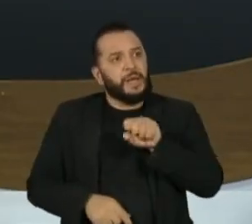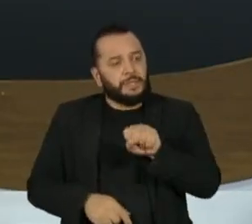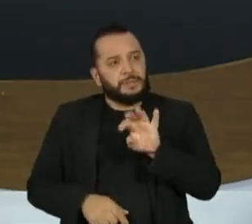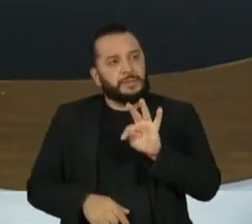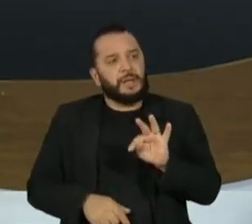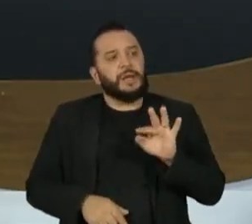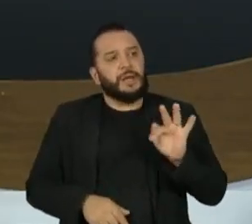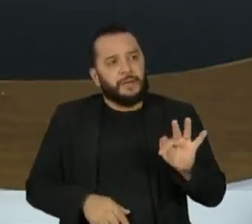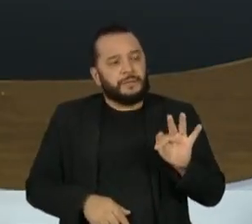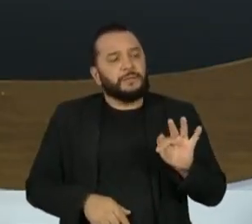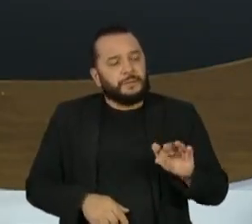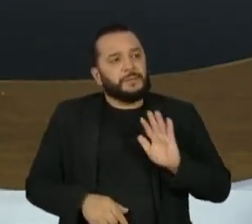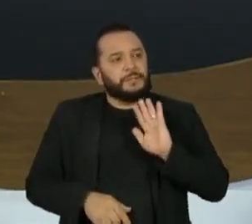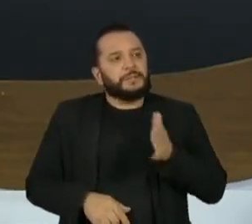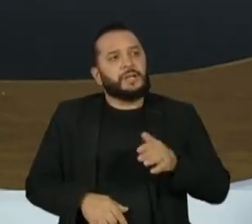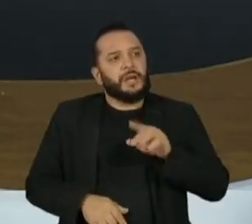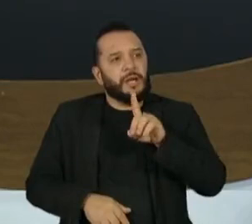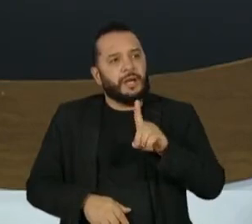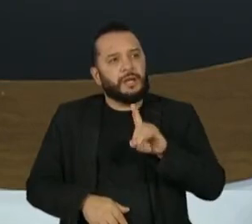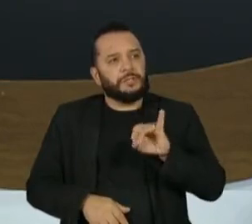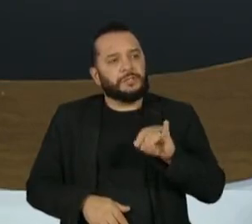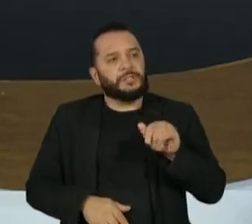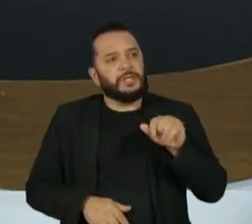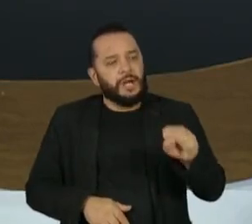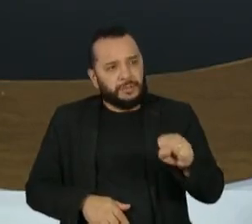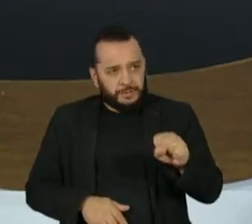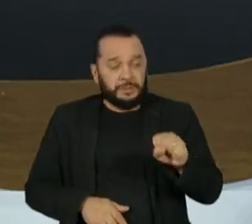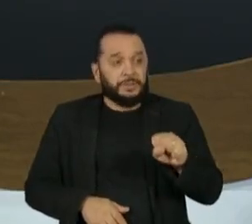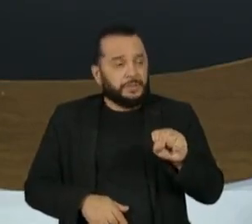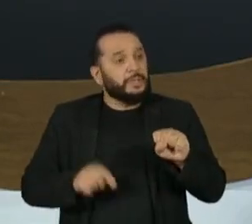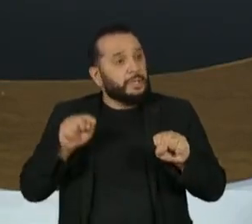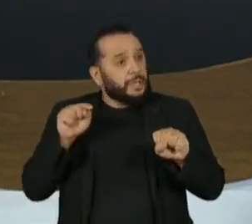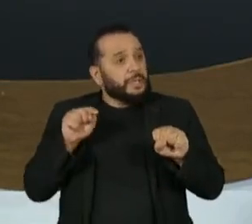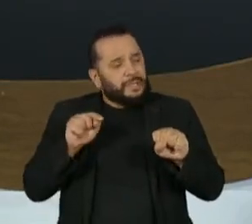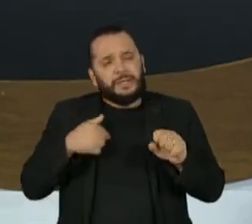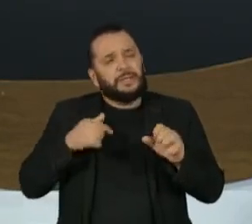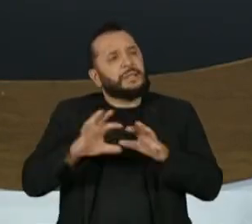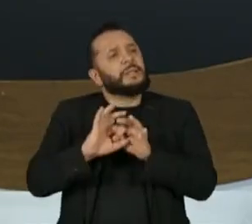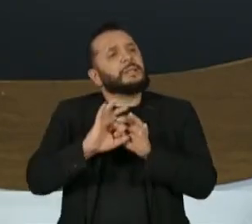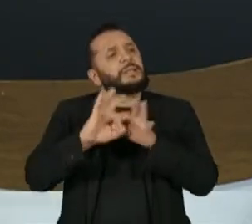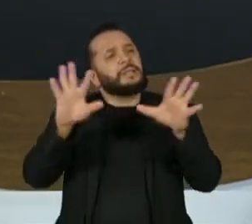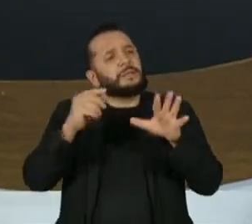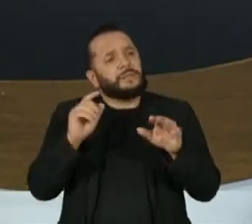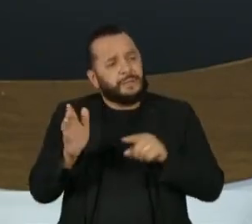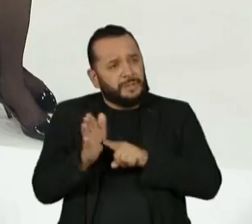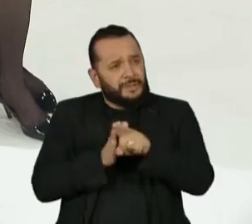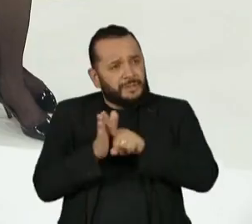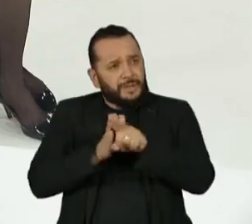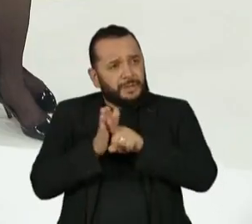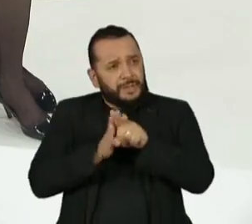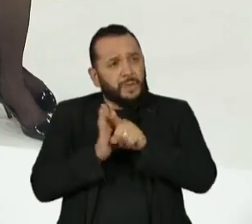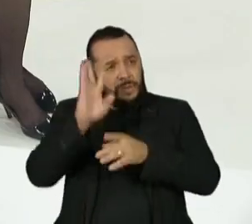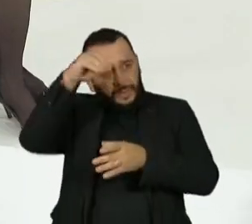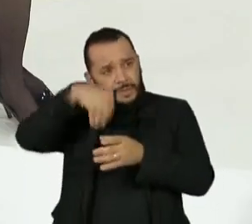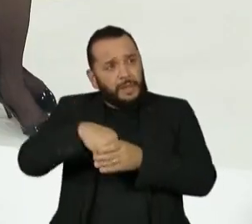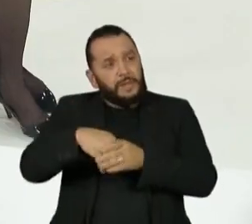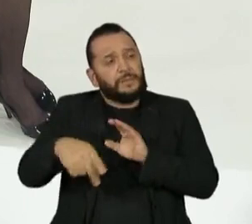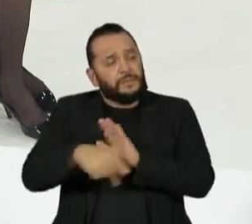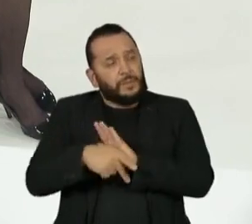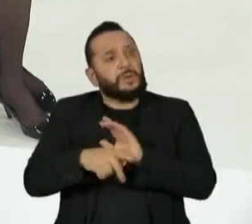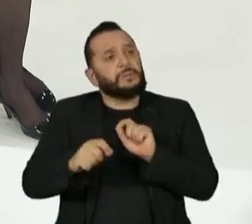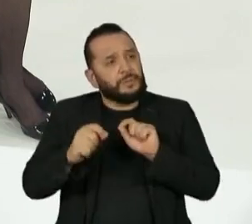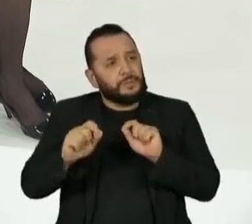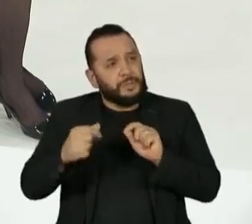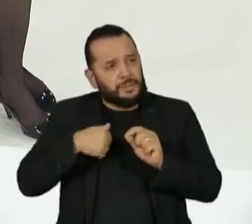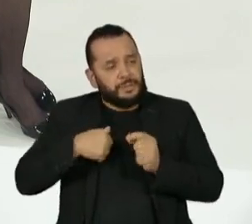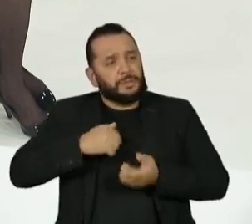a possibilidade de proceder a atos, inclusive, de investigação dentro do próprio Supremo.